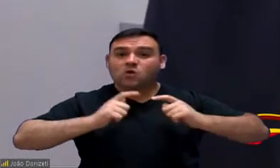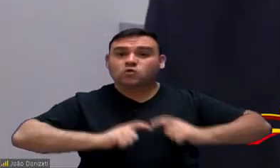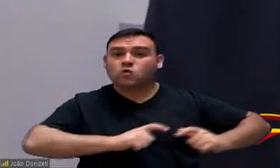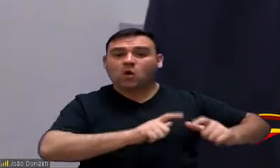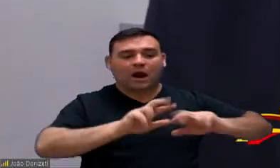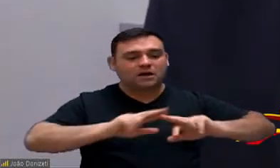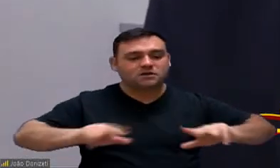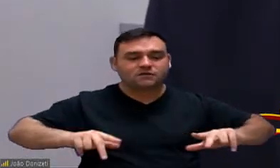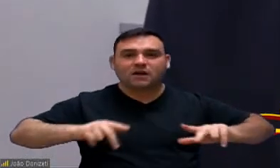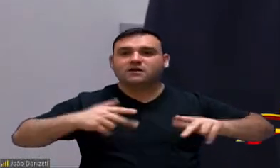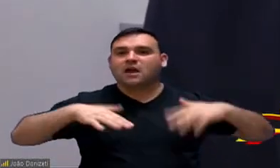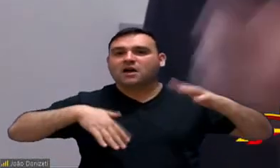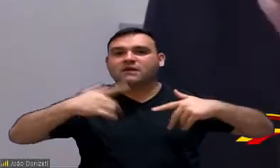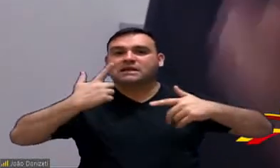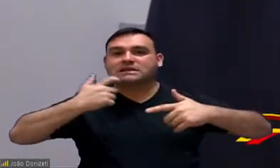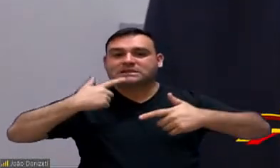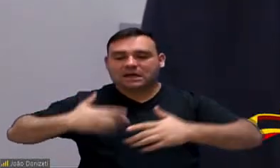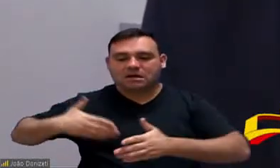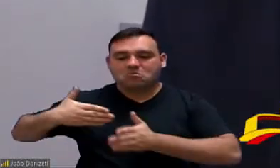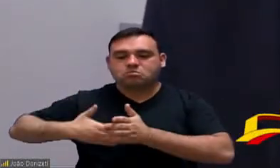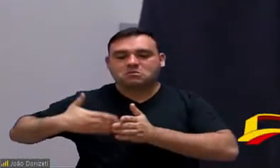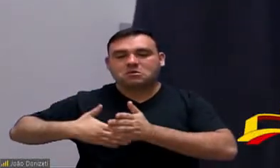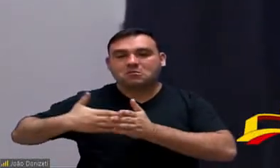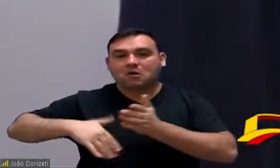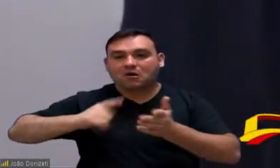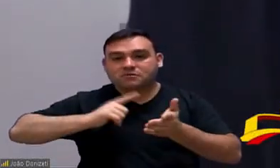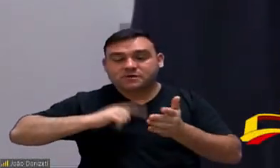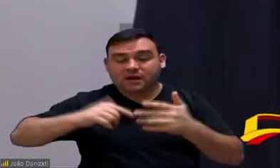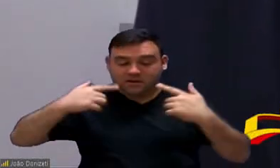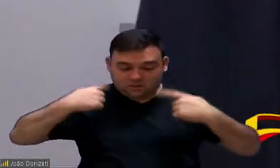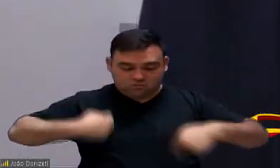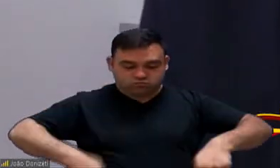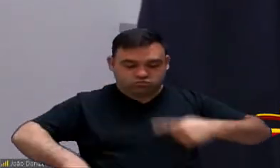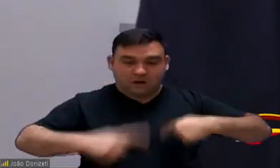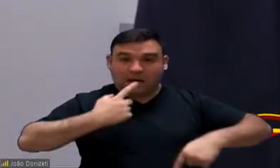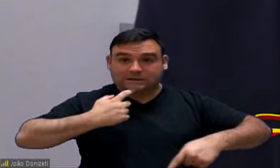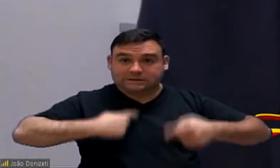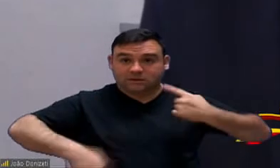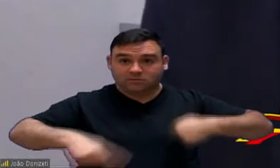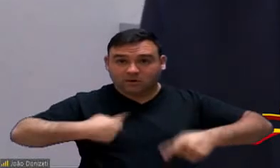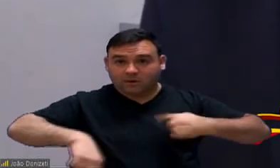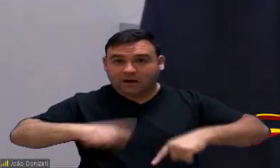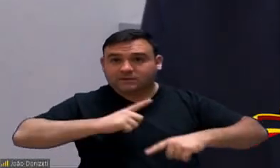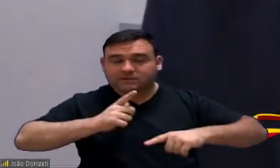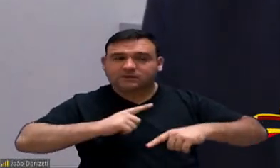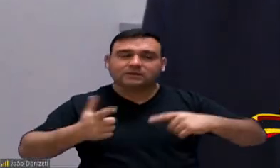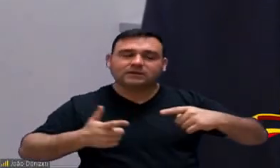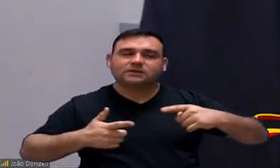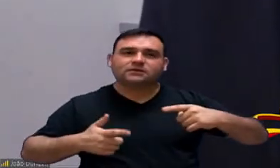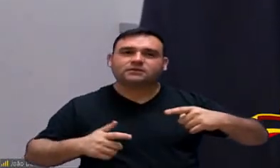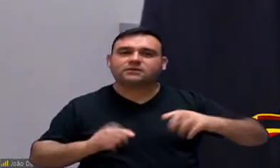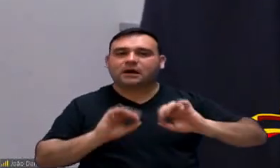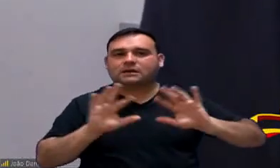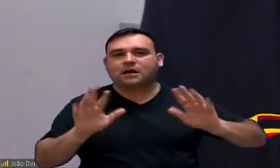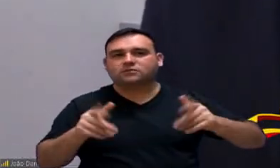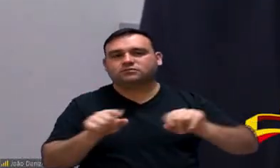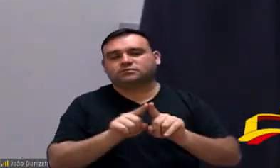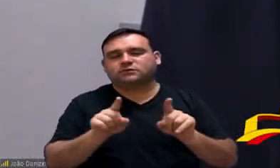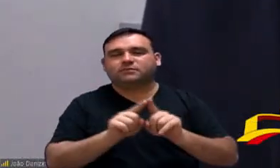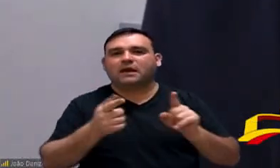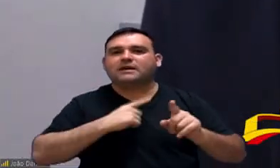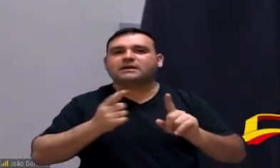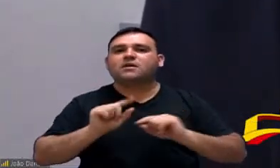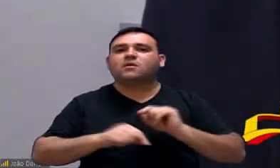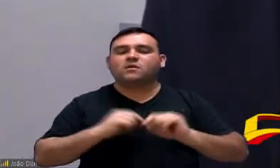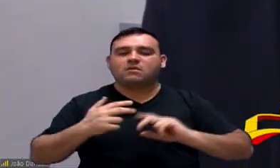do corpo humano, né, onde tem circulação, em toda a parte do corpo humano tem circulação sanguínea, óbvio, né, provoca